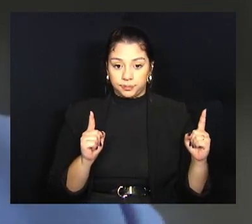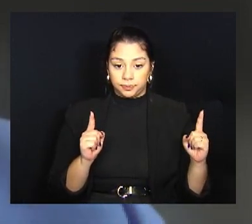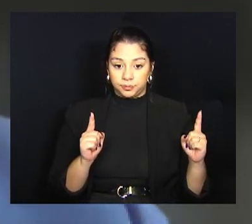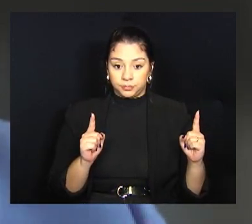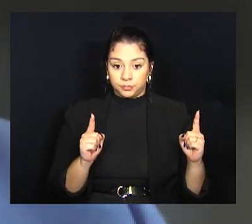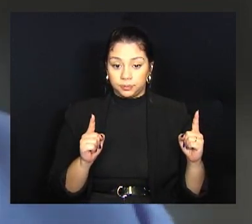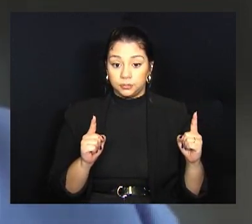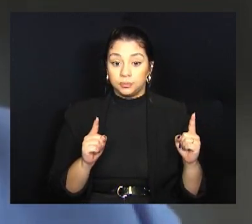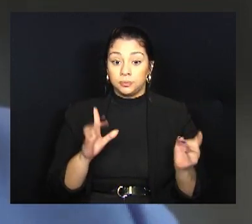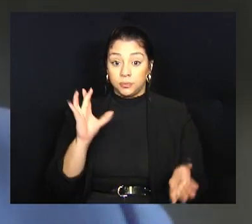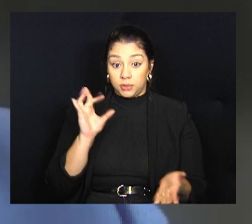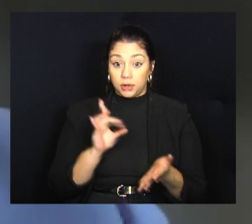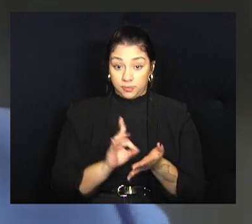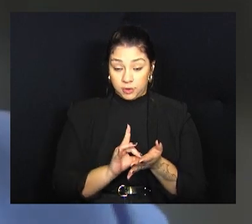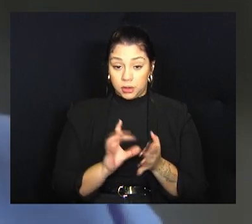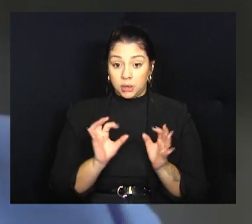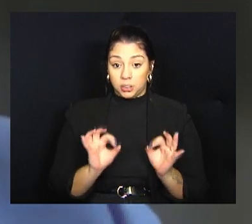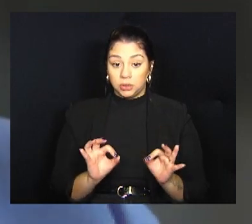Na verdade,